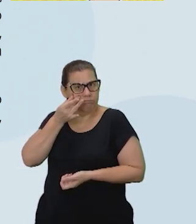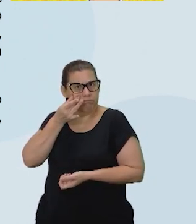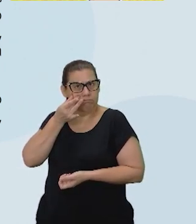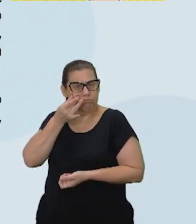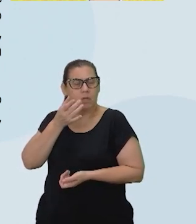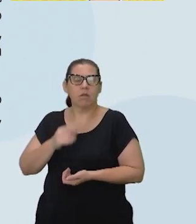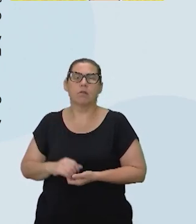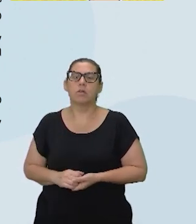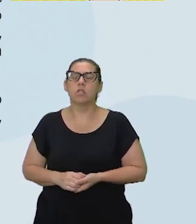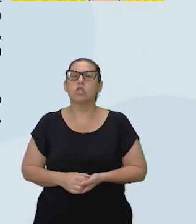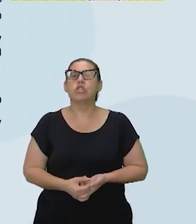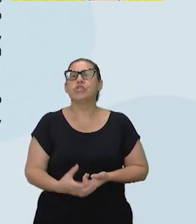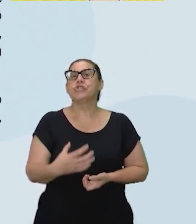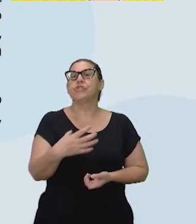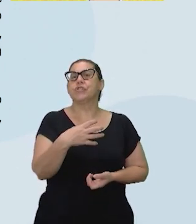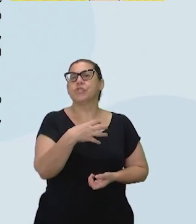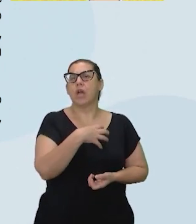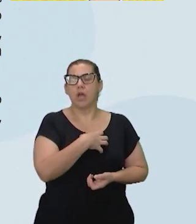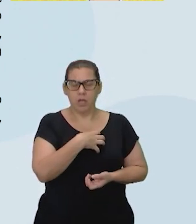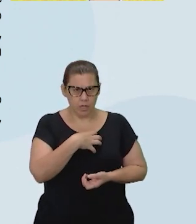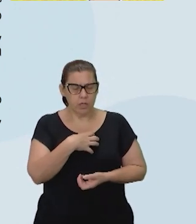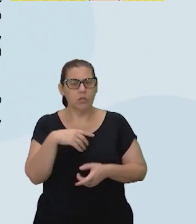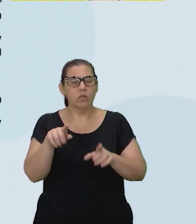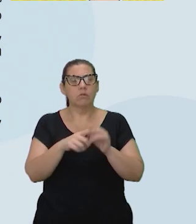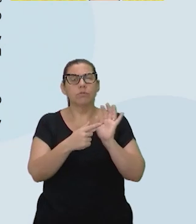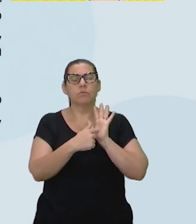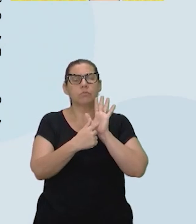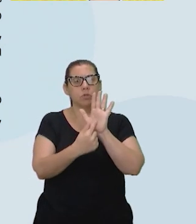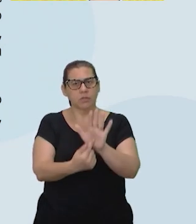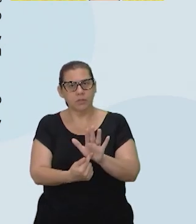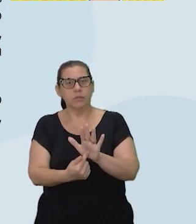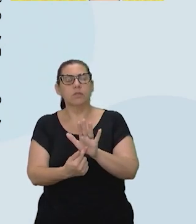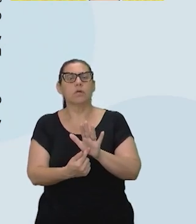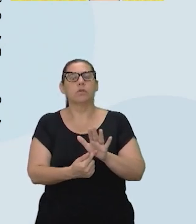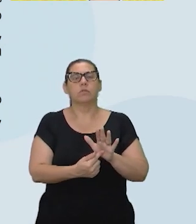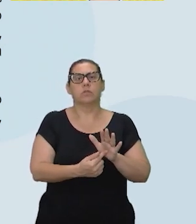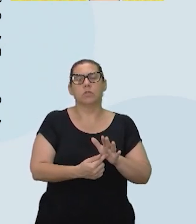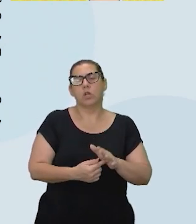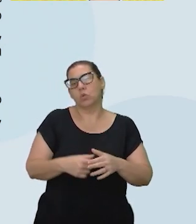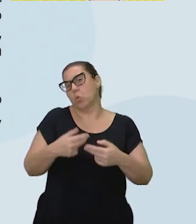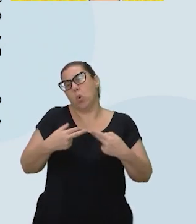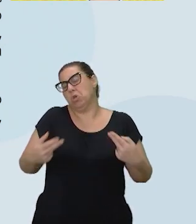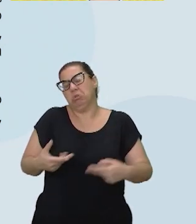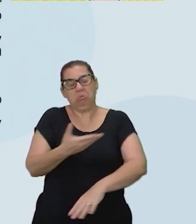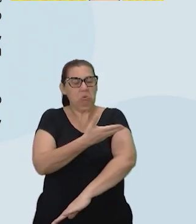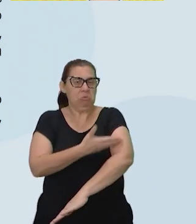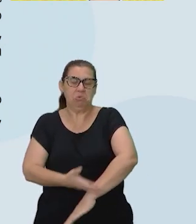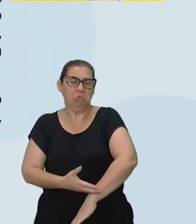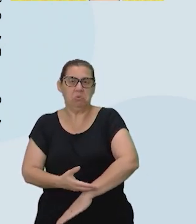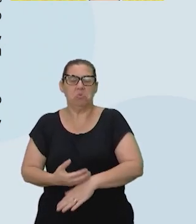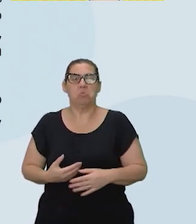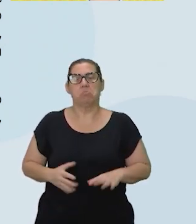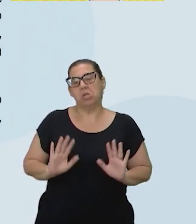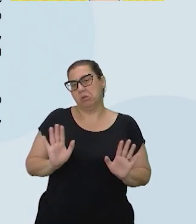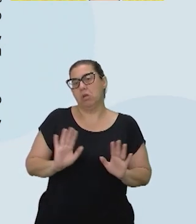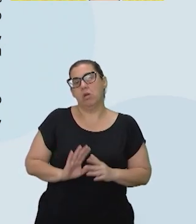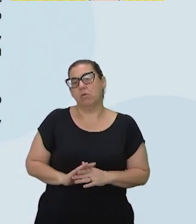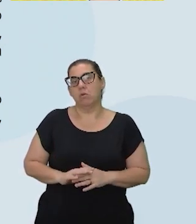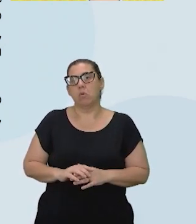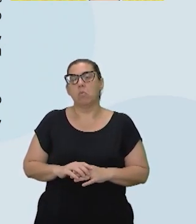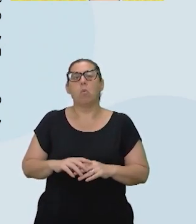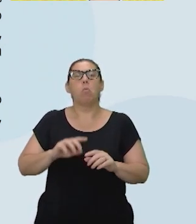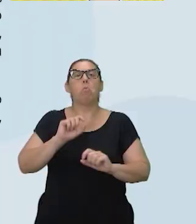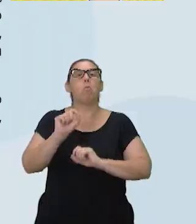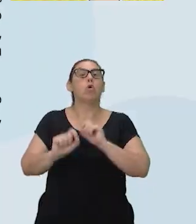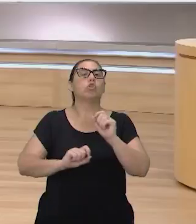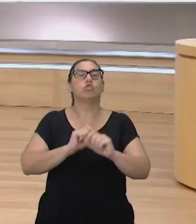E formas alternativas de apresentar dilemas humanos cotidianos, tá? Geralmente, então, o motivo